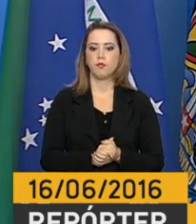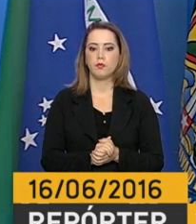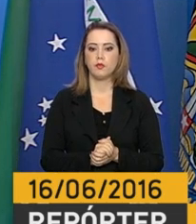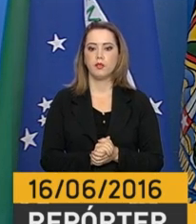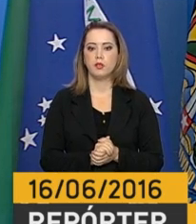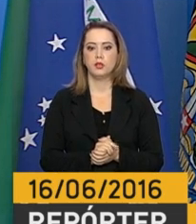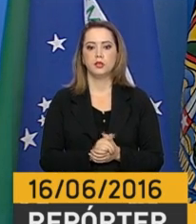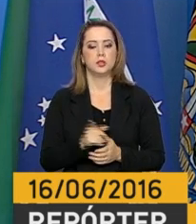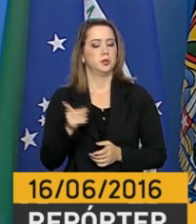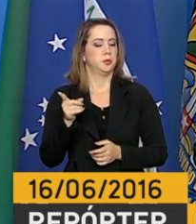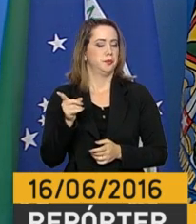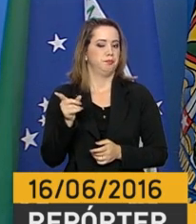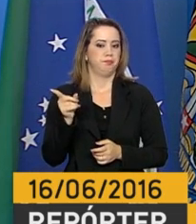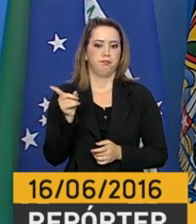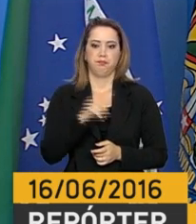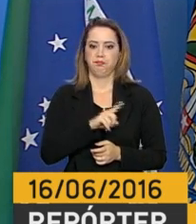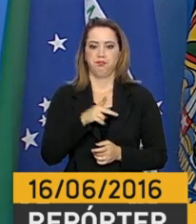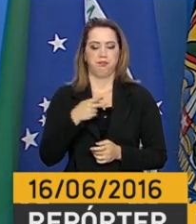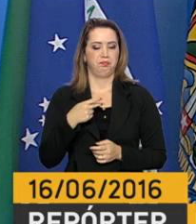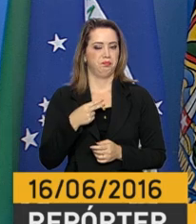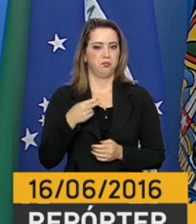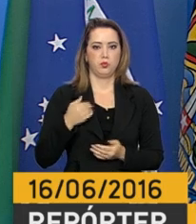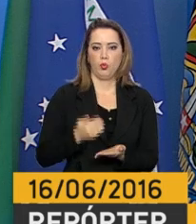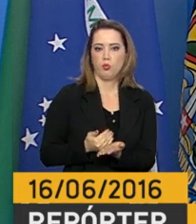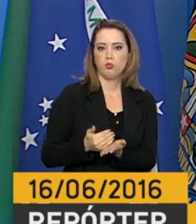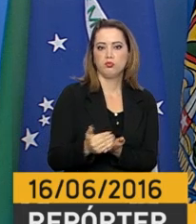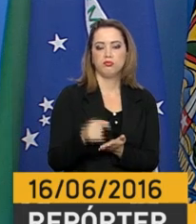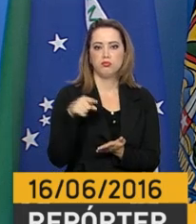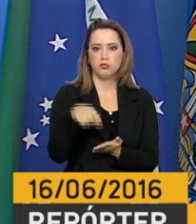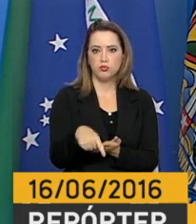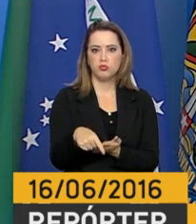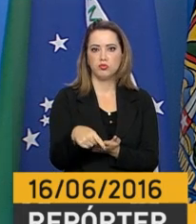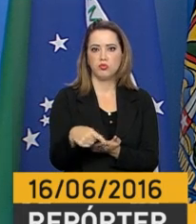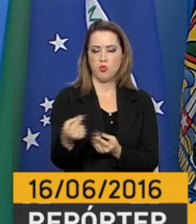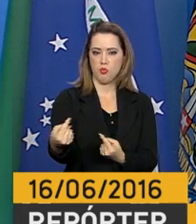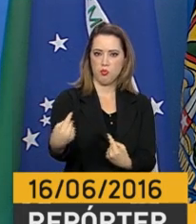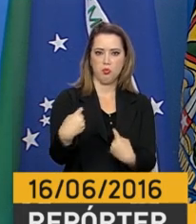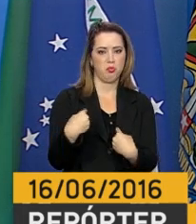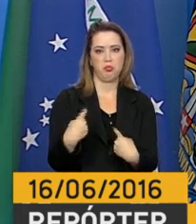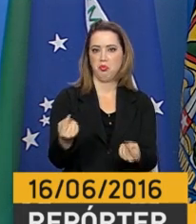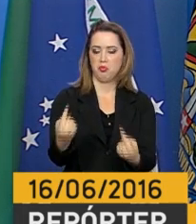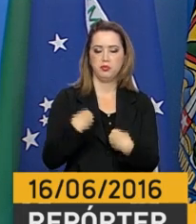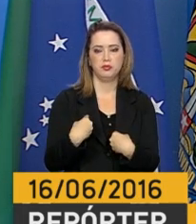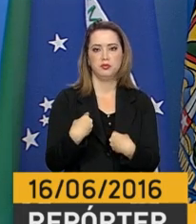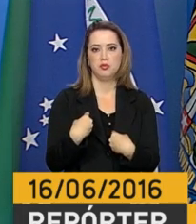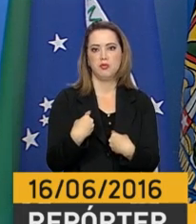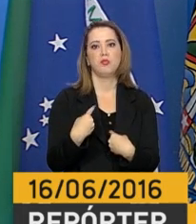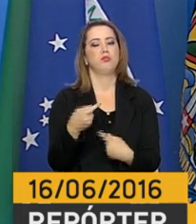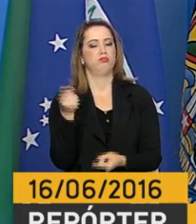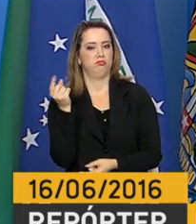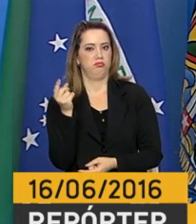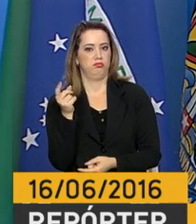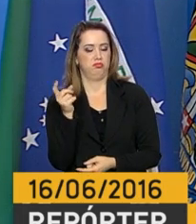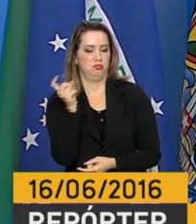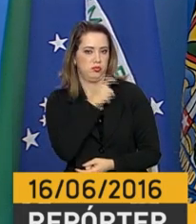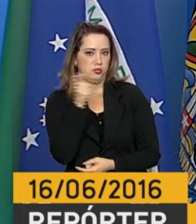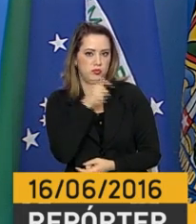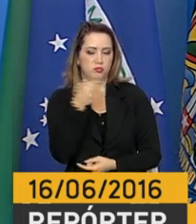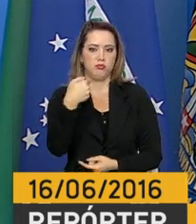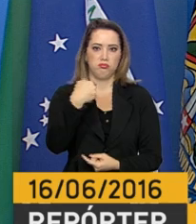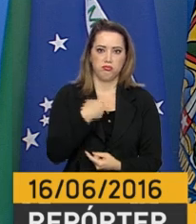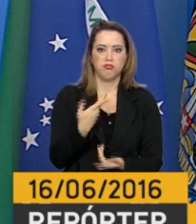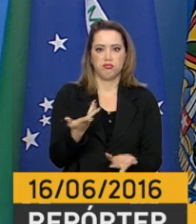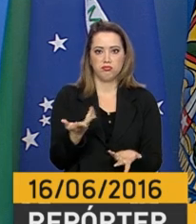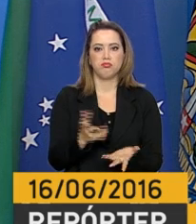não deixarei passar em branco essas afirmações levianas que eu acabei de mencionar.